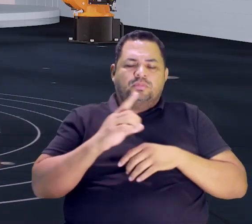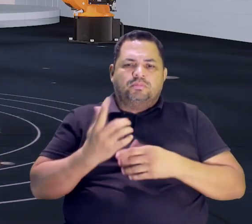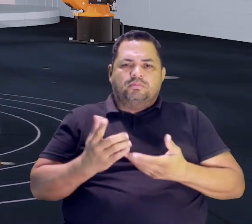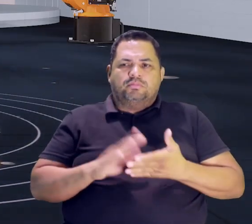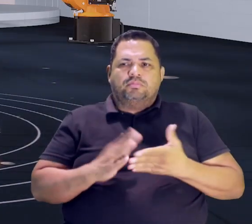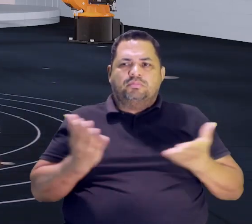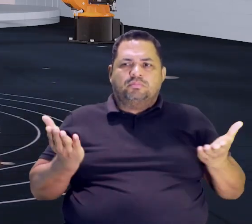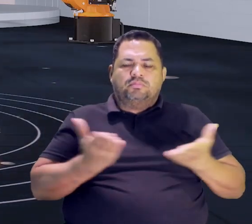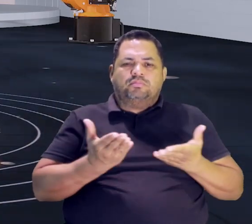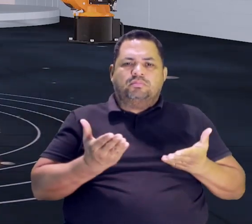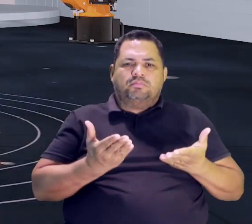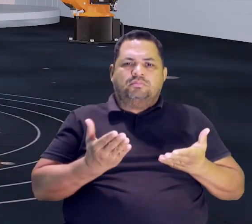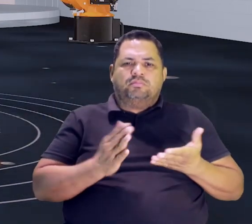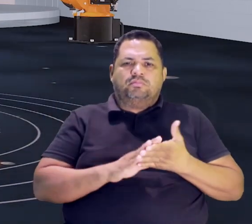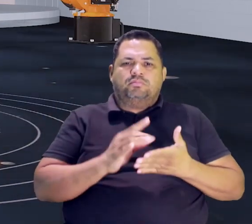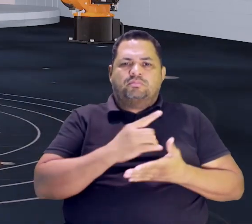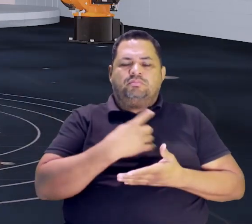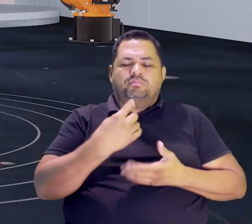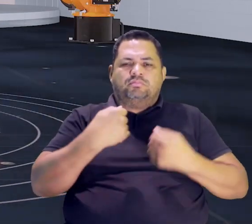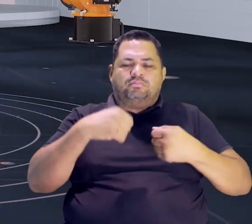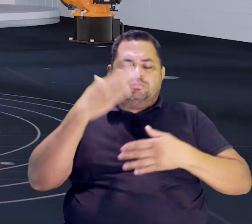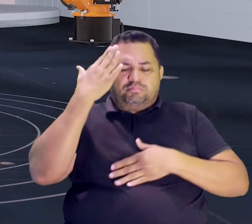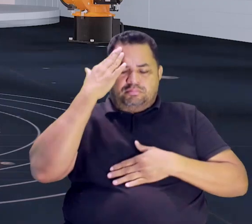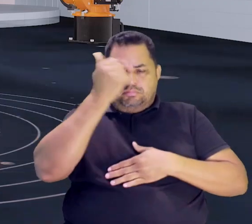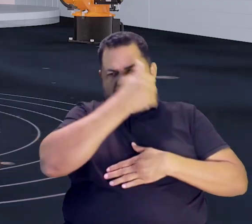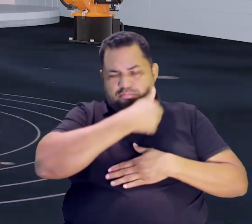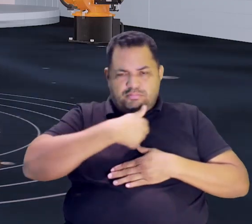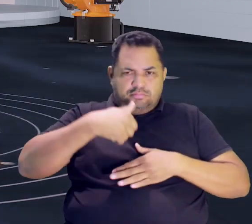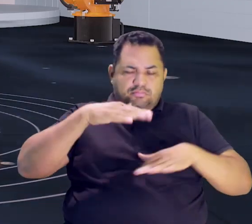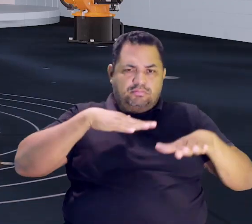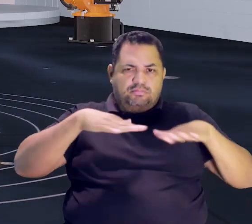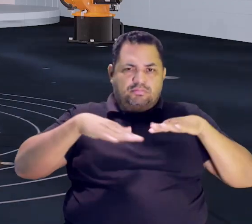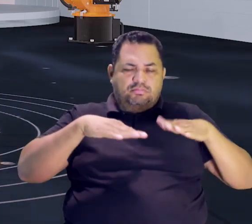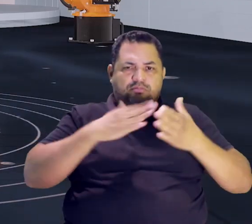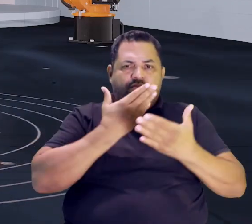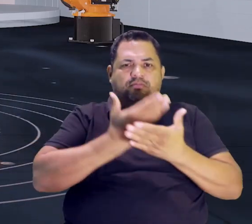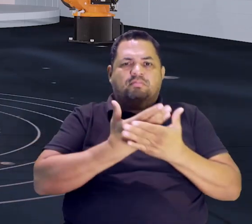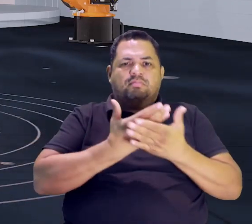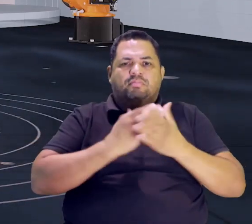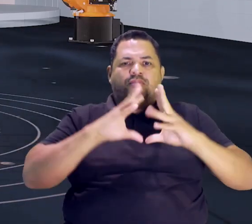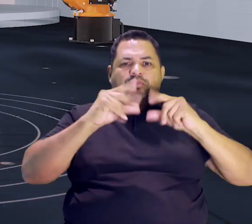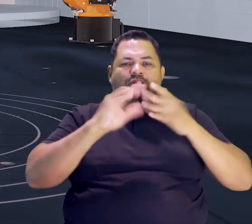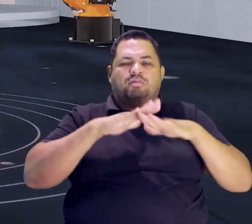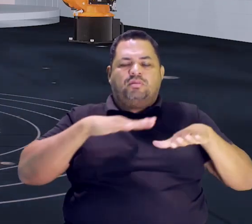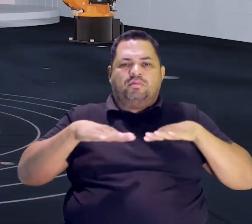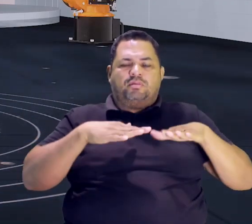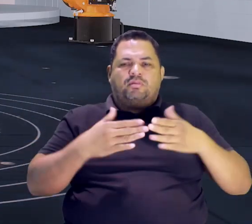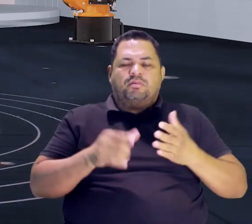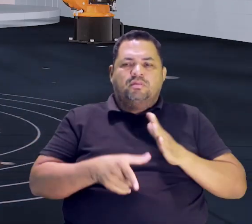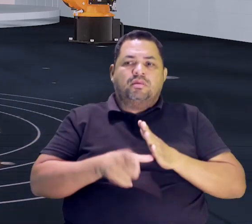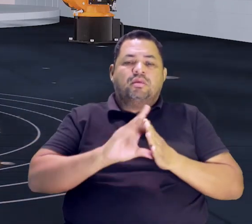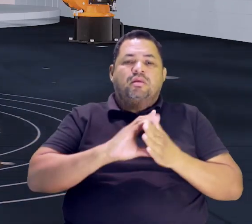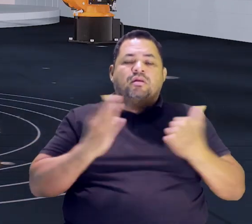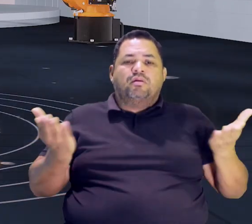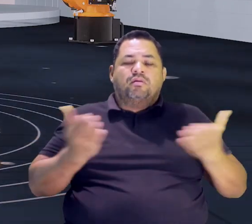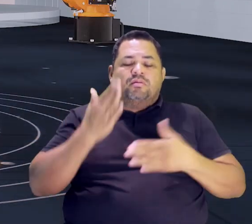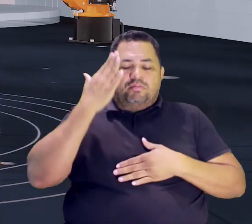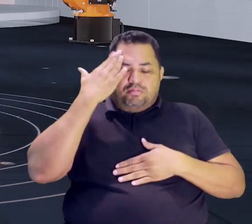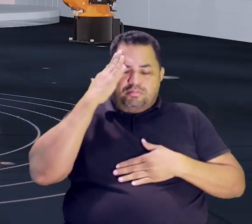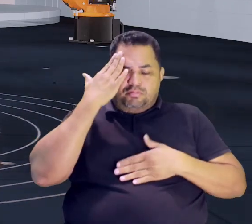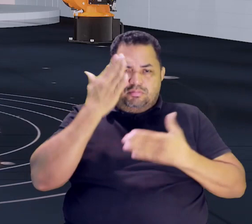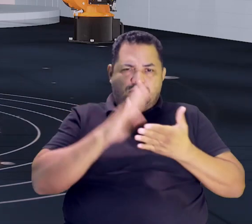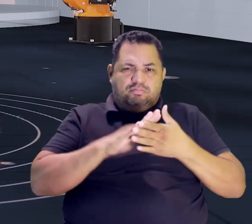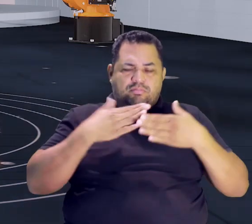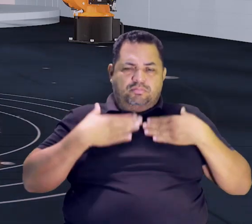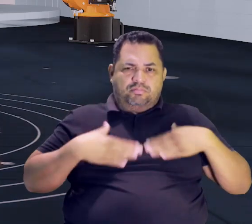Então, agora sim, nós temos que entender melhor o movimento. Já estudamos bem todo o movimento antes, agora vamos entender de